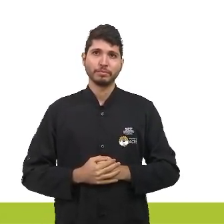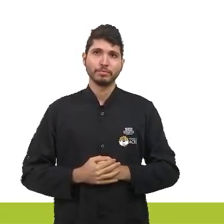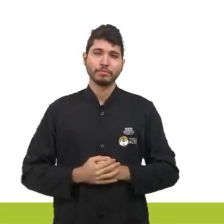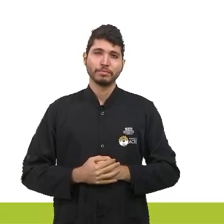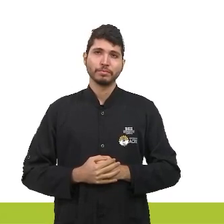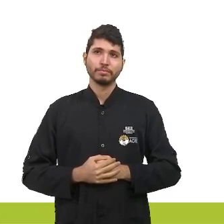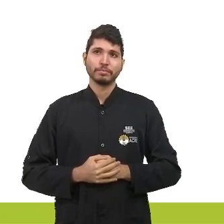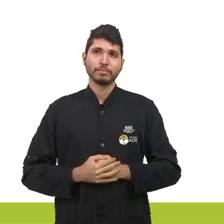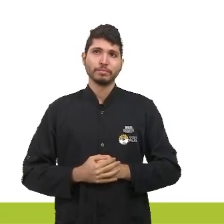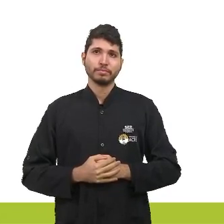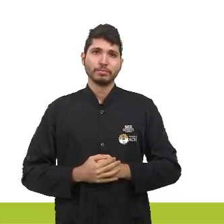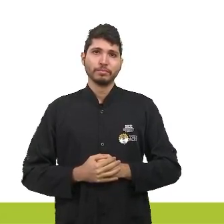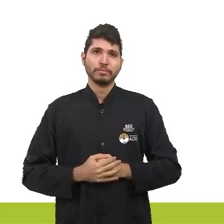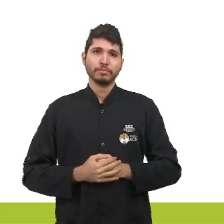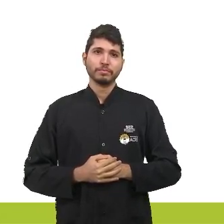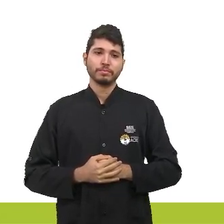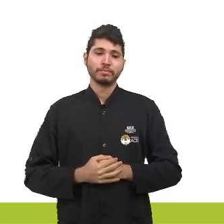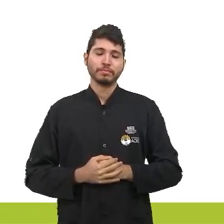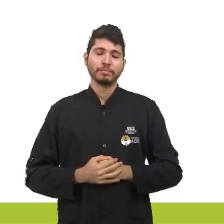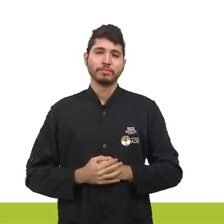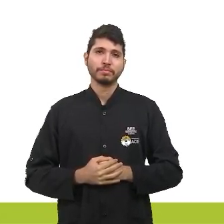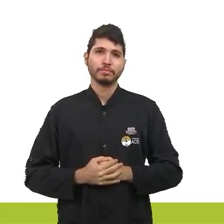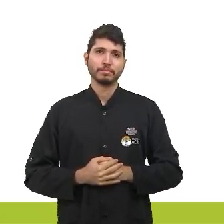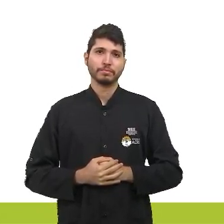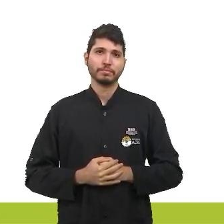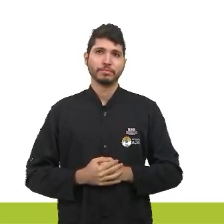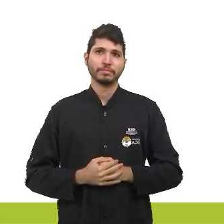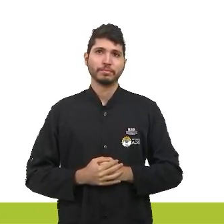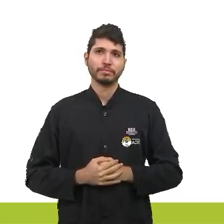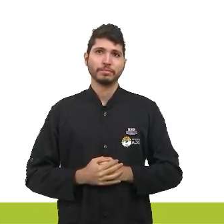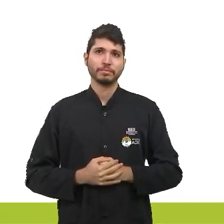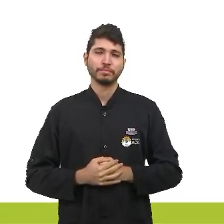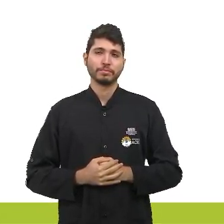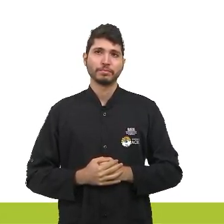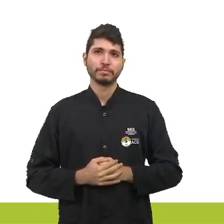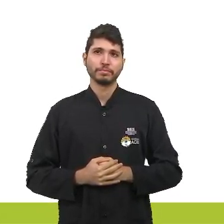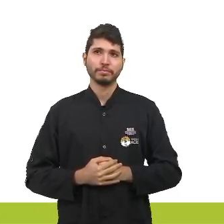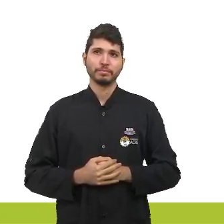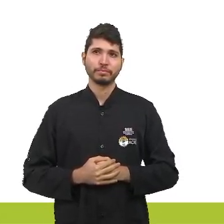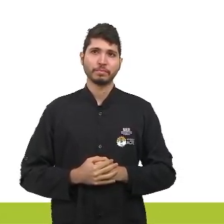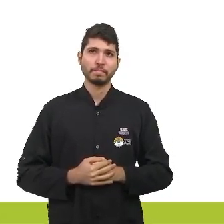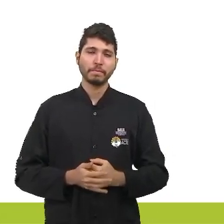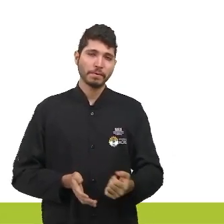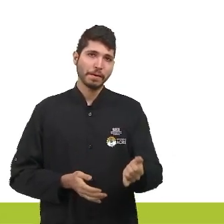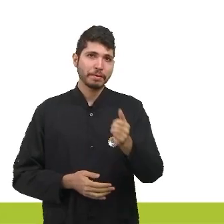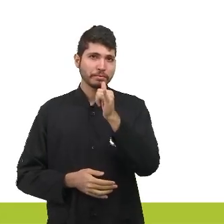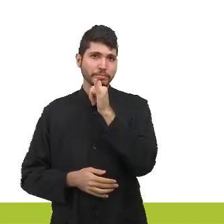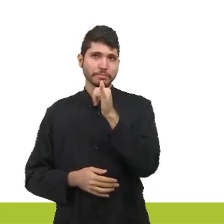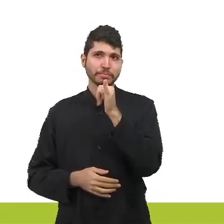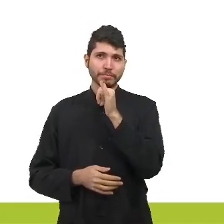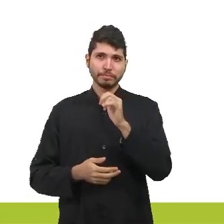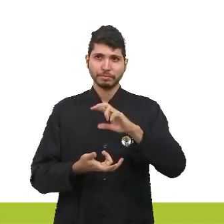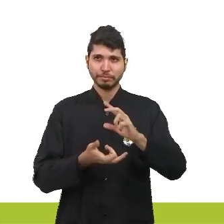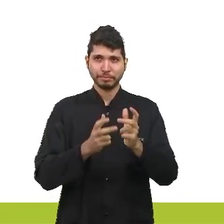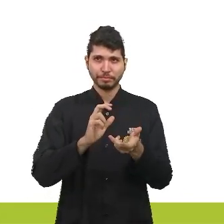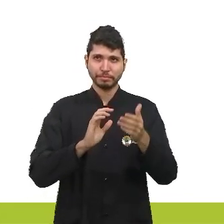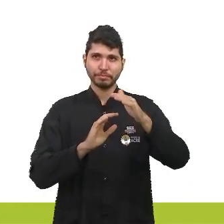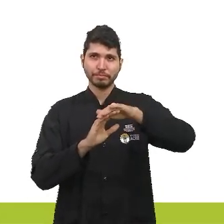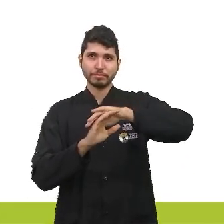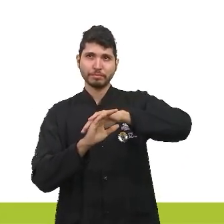Vamos ver um exemplo para ficar bem claro como usar aquela fórmula. Um poliedro